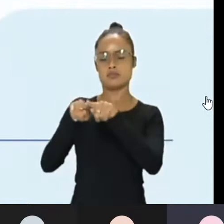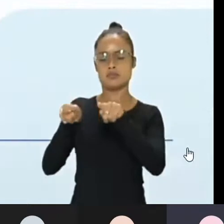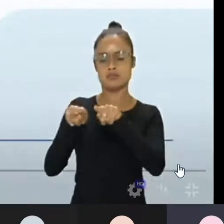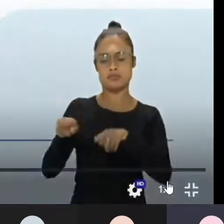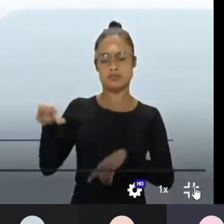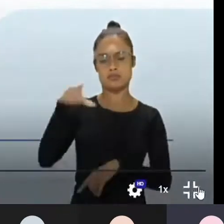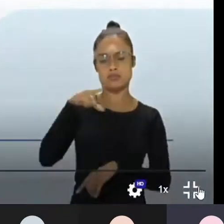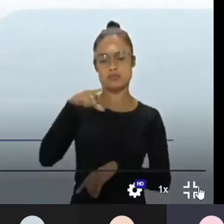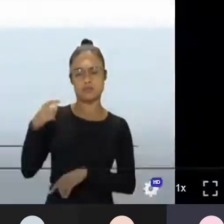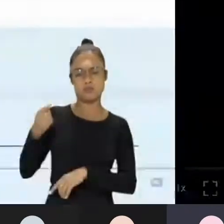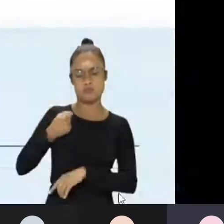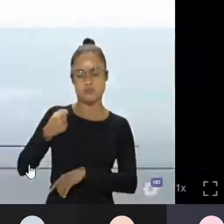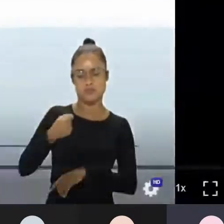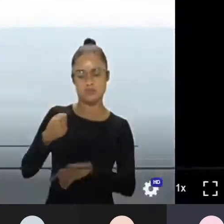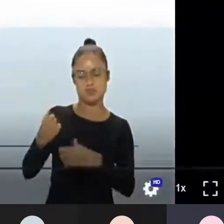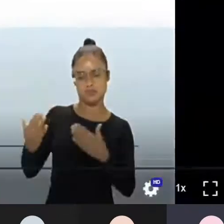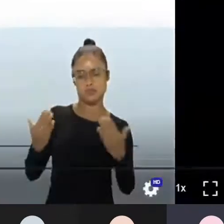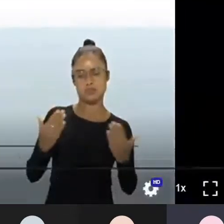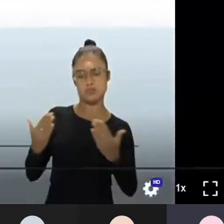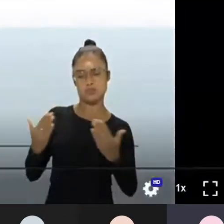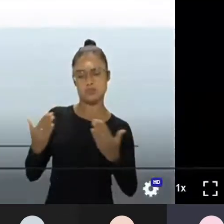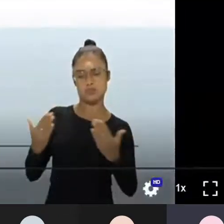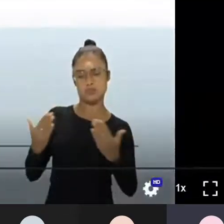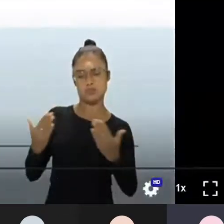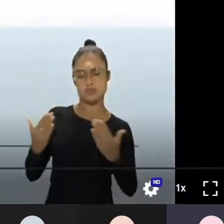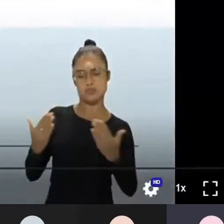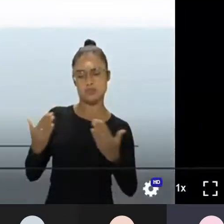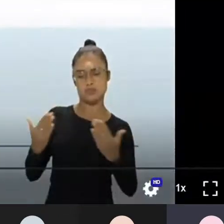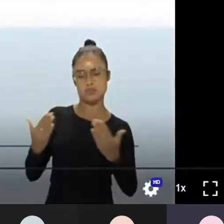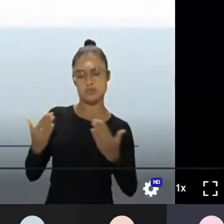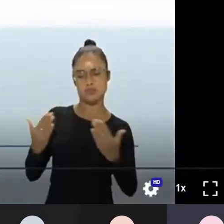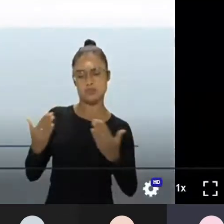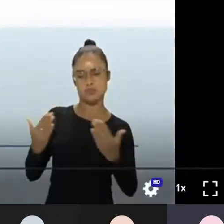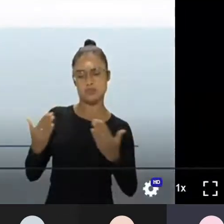para ilustrar os sólidos tridimensionais. E